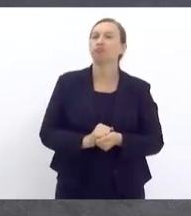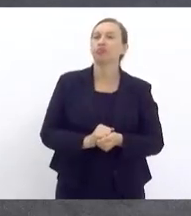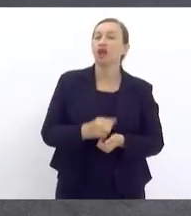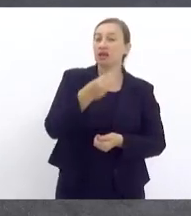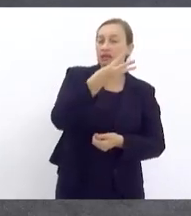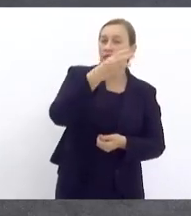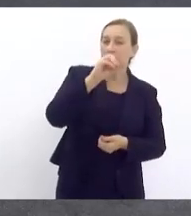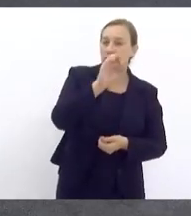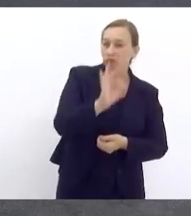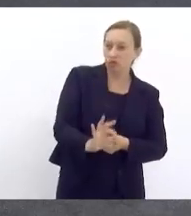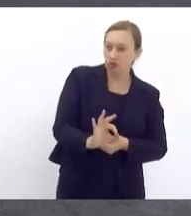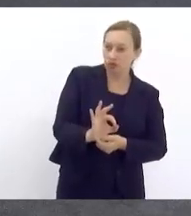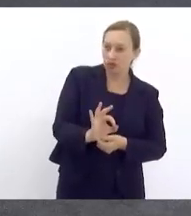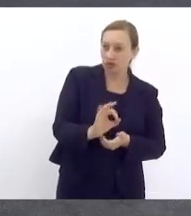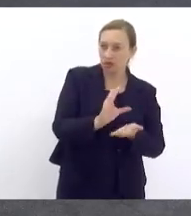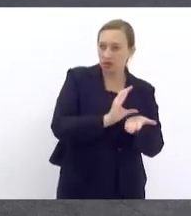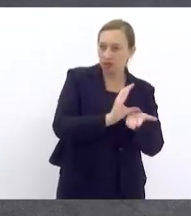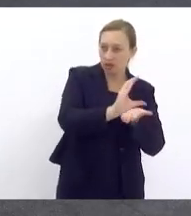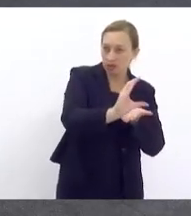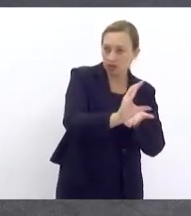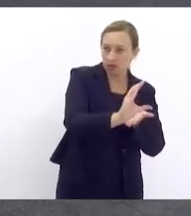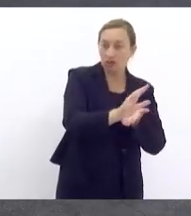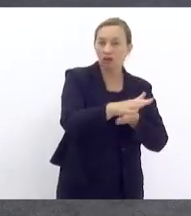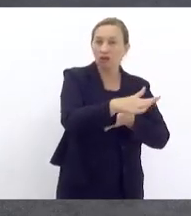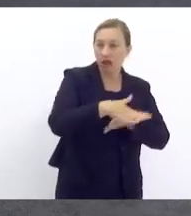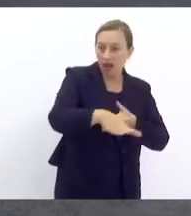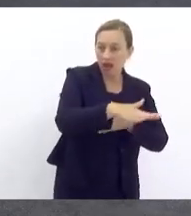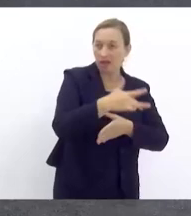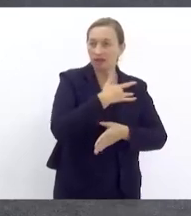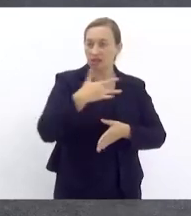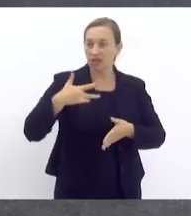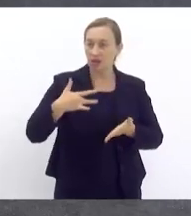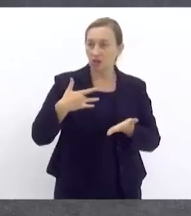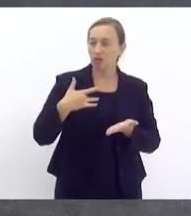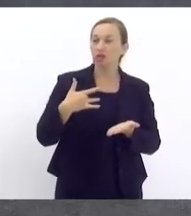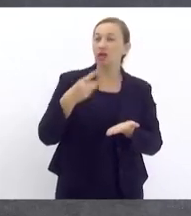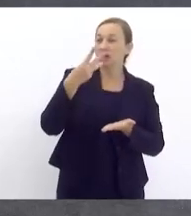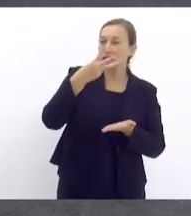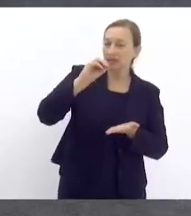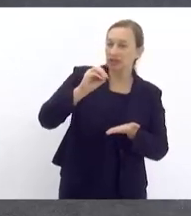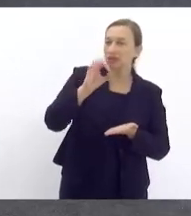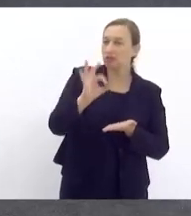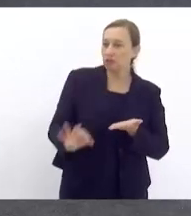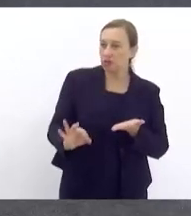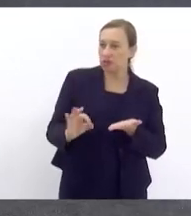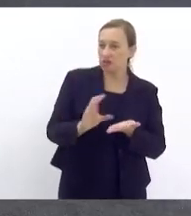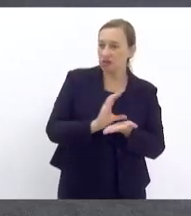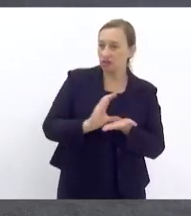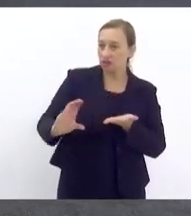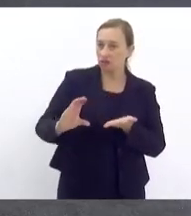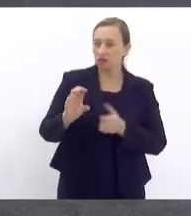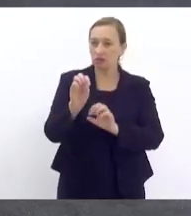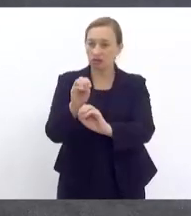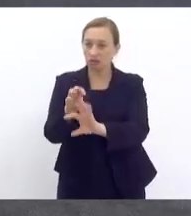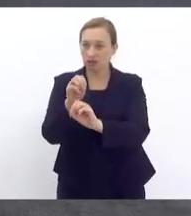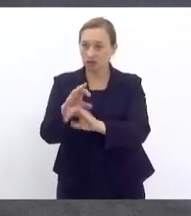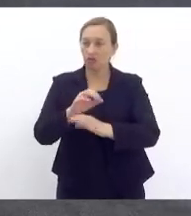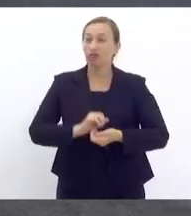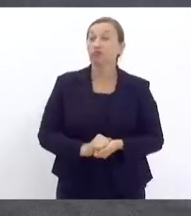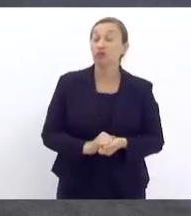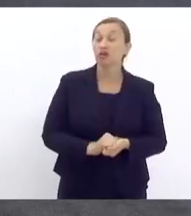30% destinada por serviço na saúde e no mínimo 30% para educação